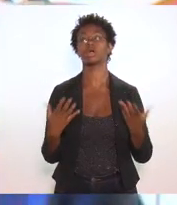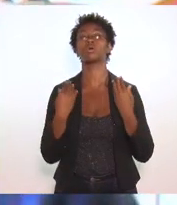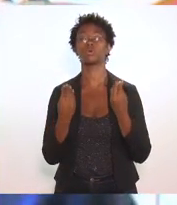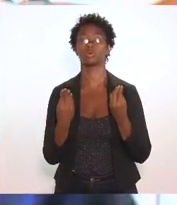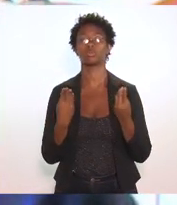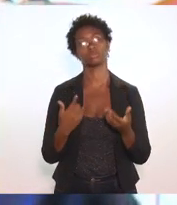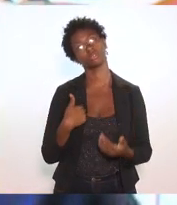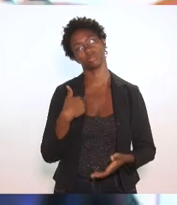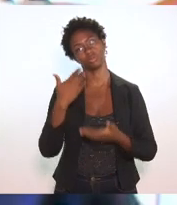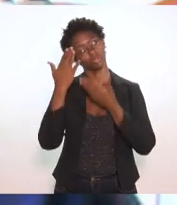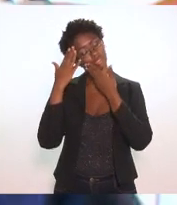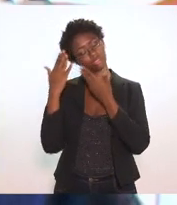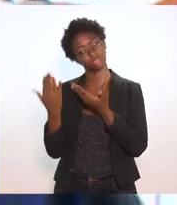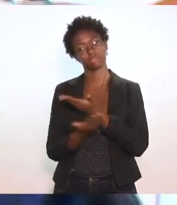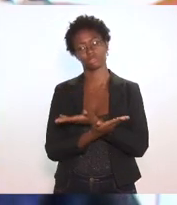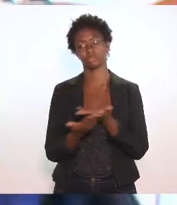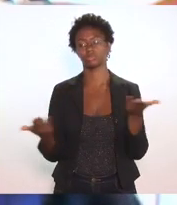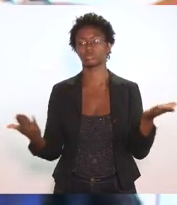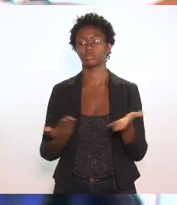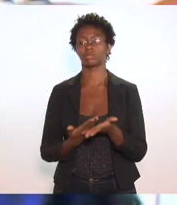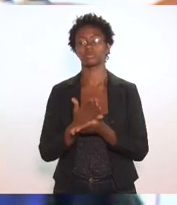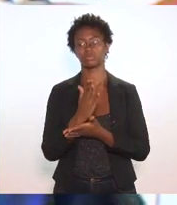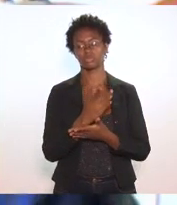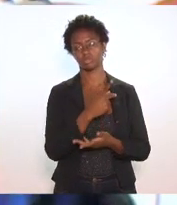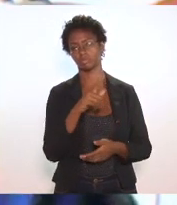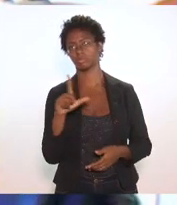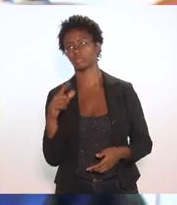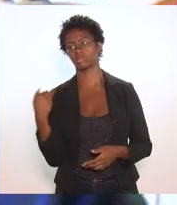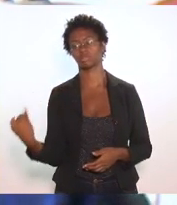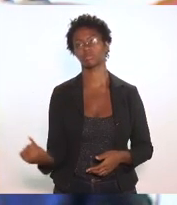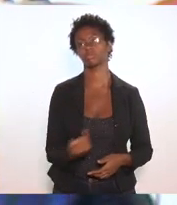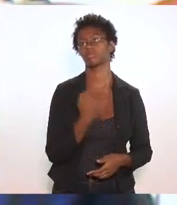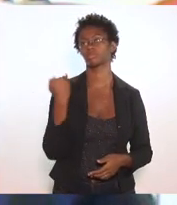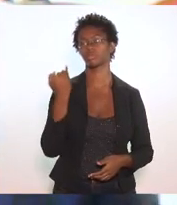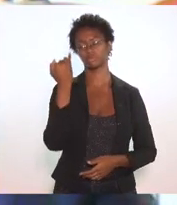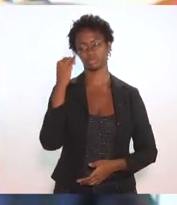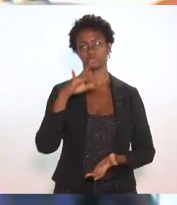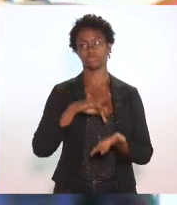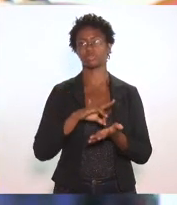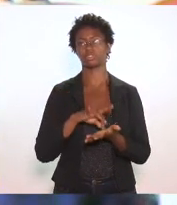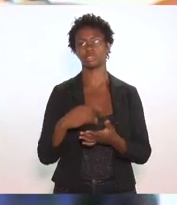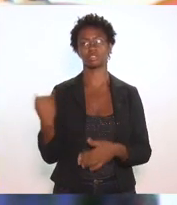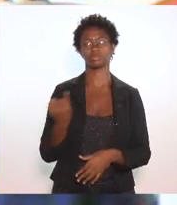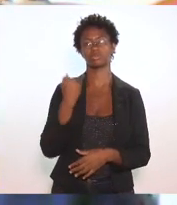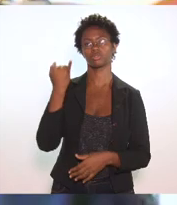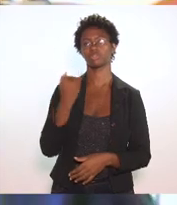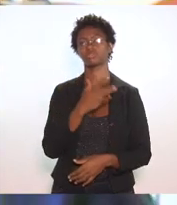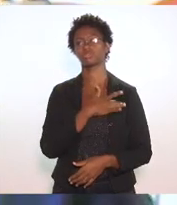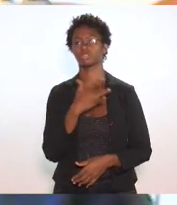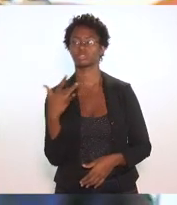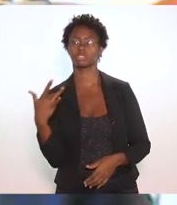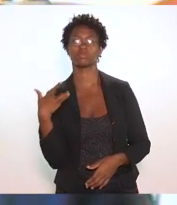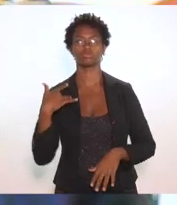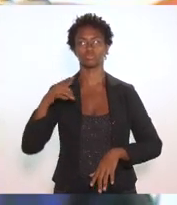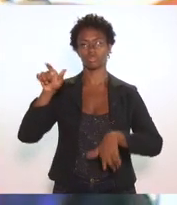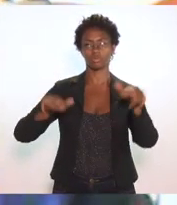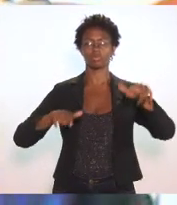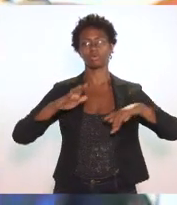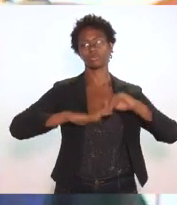eu agradeço a todas e todos pela aprovação desse projeto, que vai ser muito importante para a saúde dos profissionais da educação, das crianças,